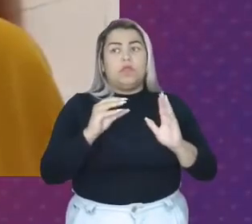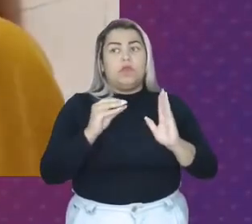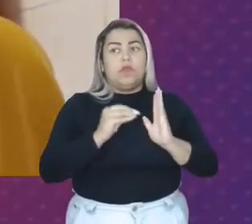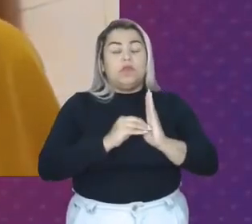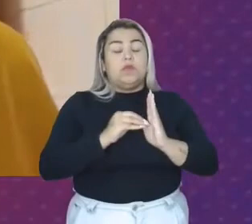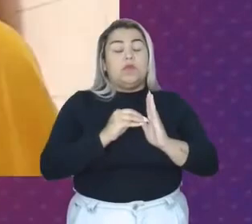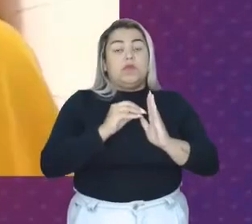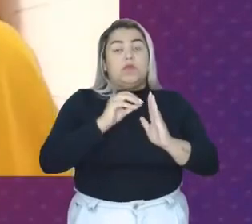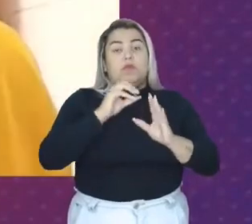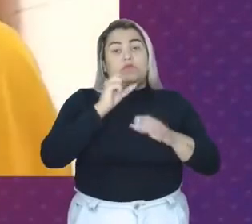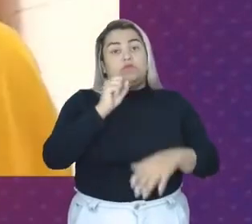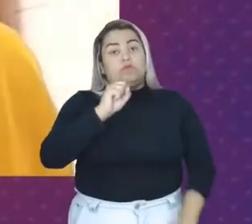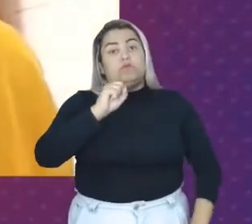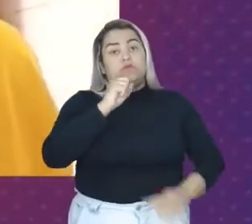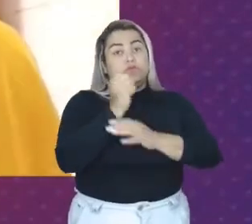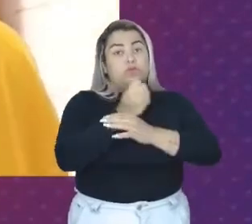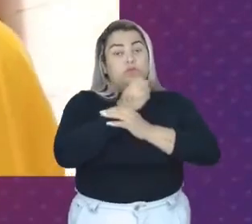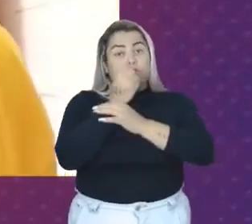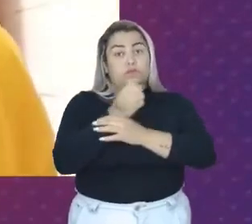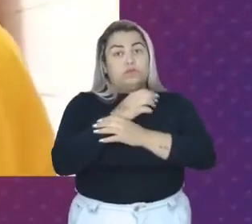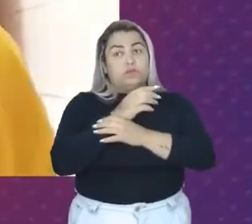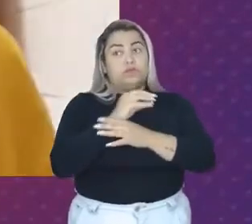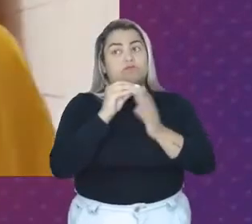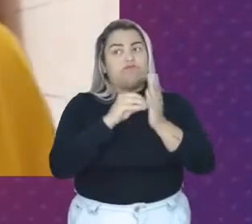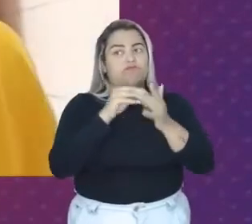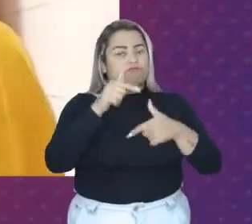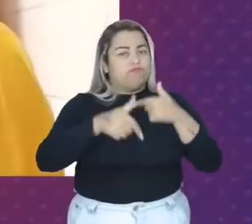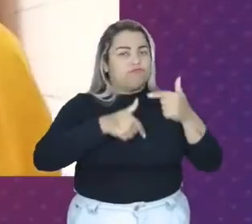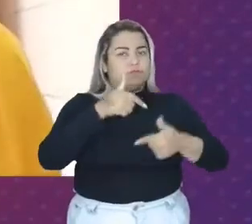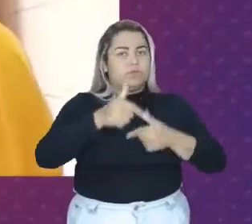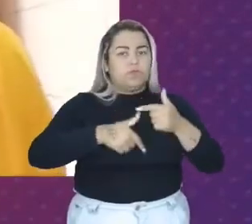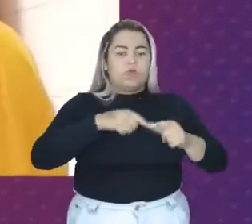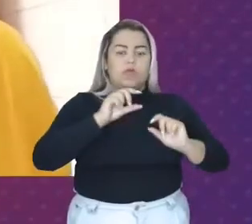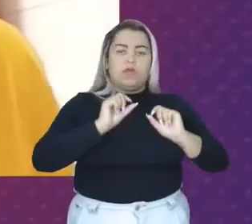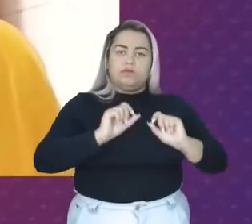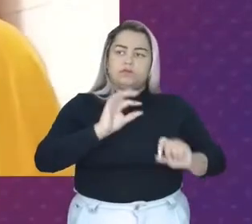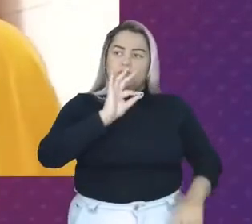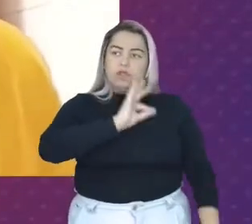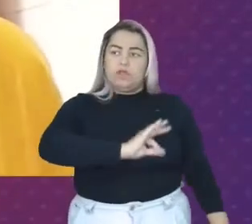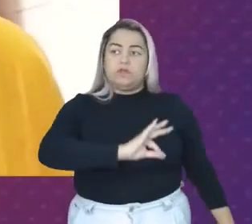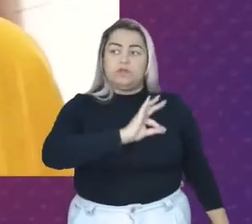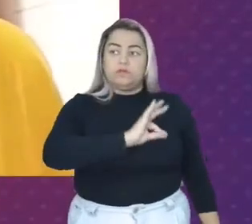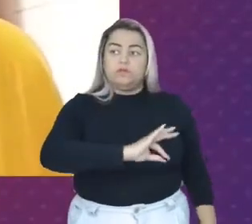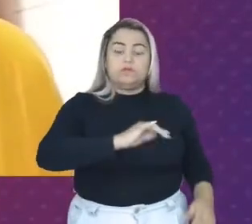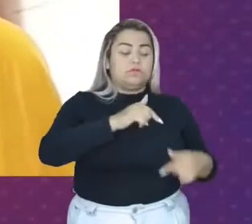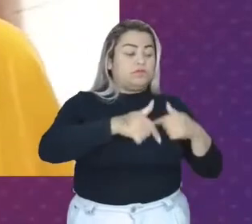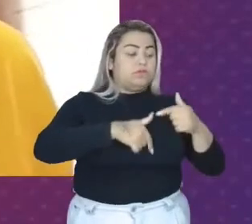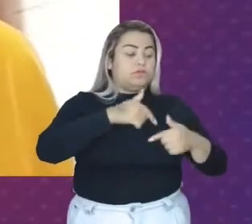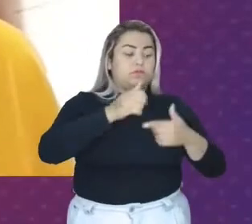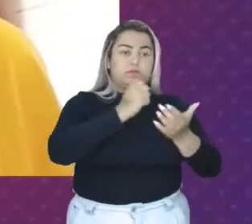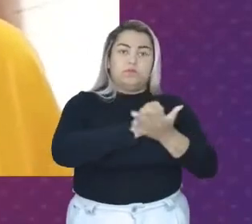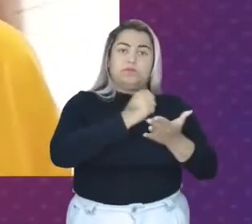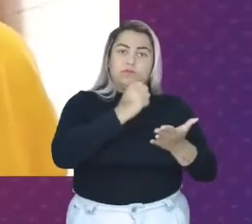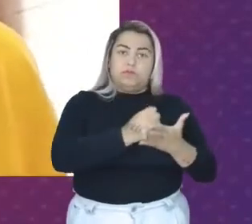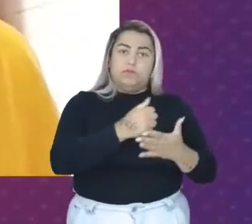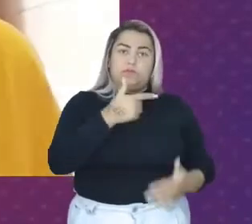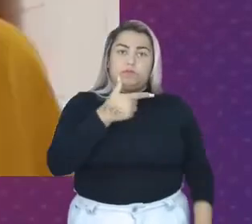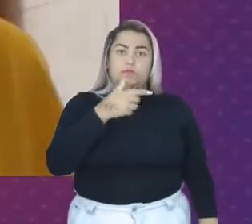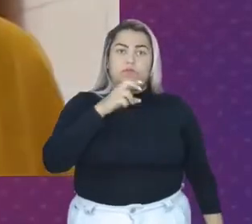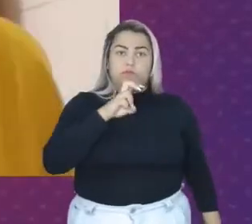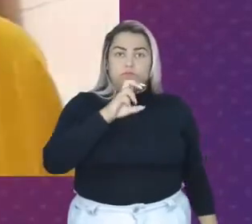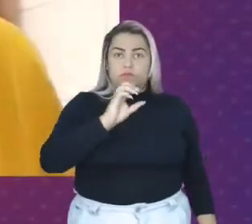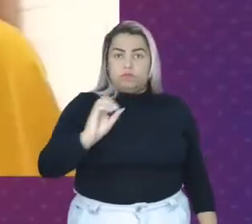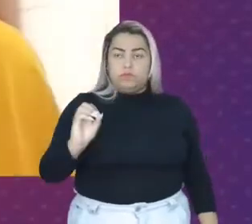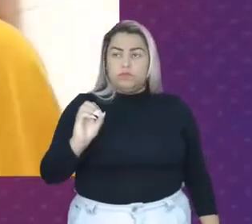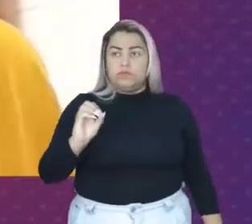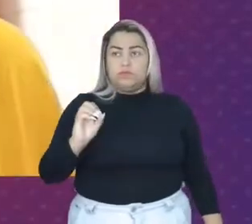ficou apenas 3 parcelas no valor de um salário. Muitas vezes a trabalhadora tem um contrato de 2.000, 2.500, mas quando ela